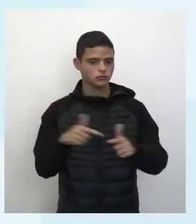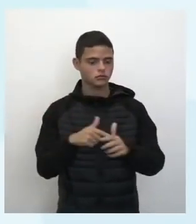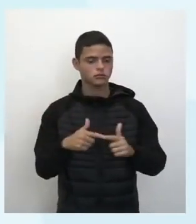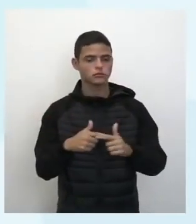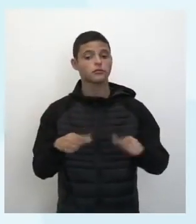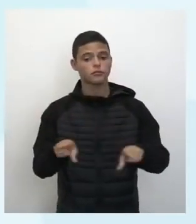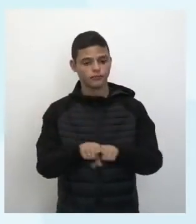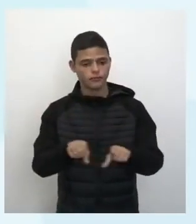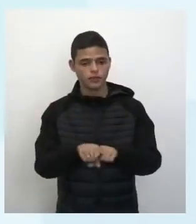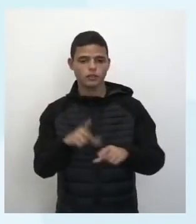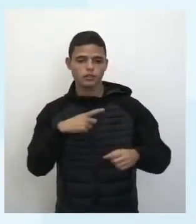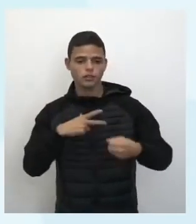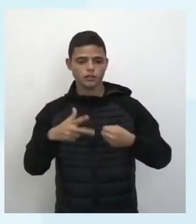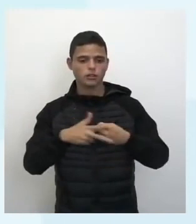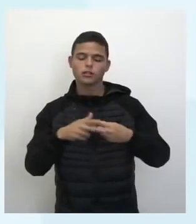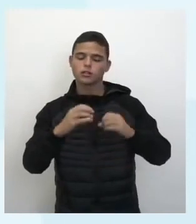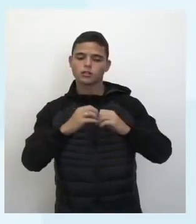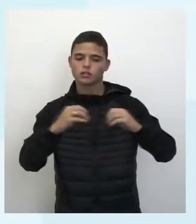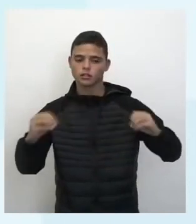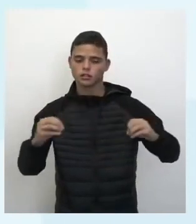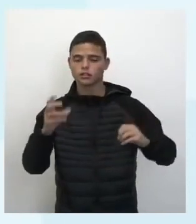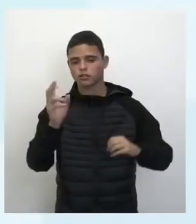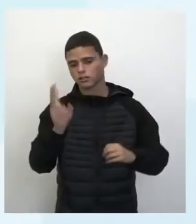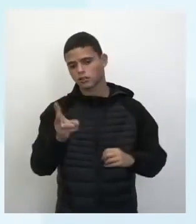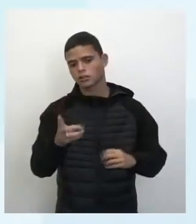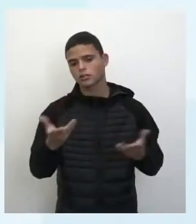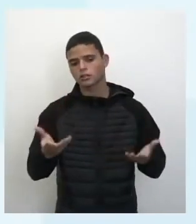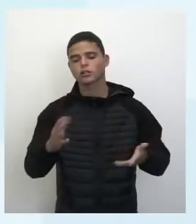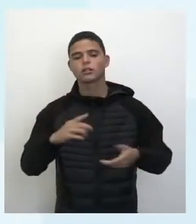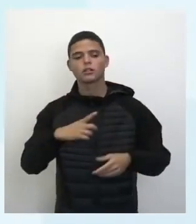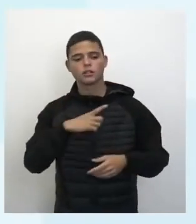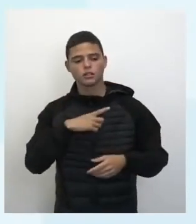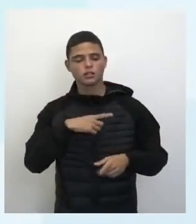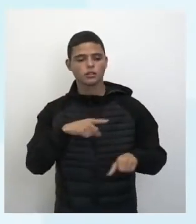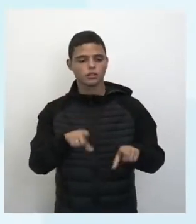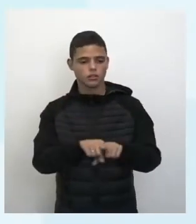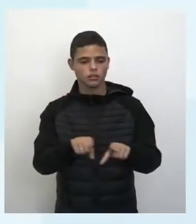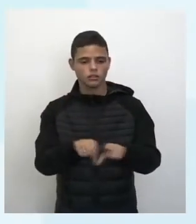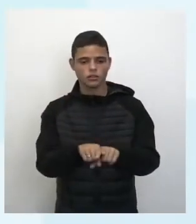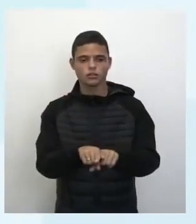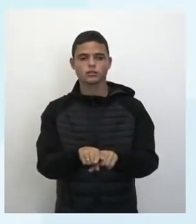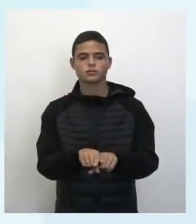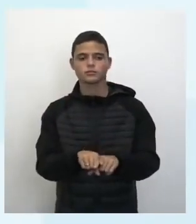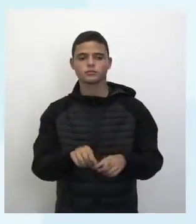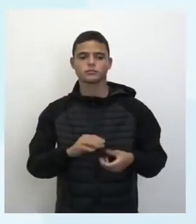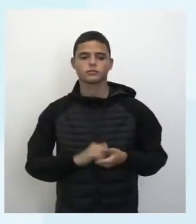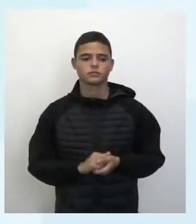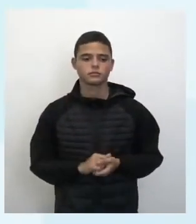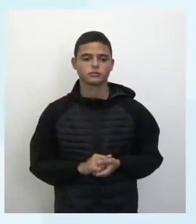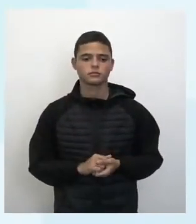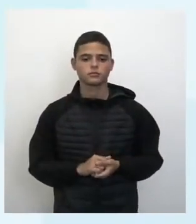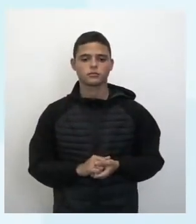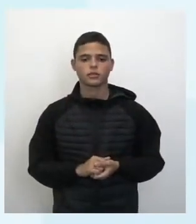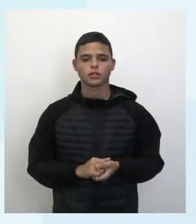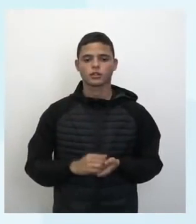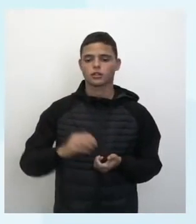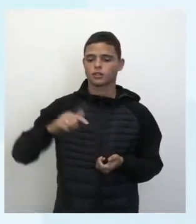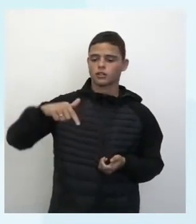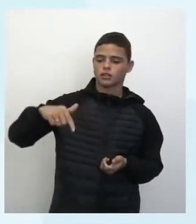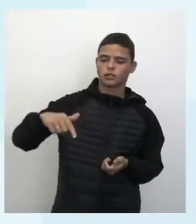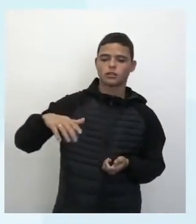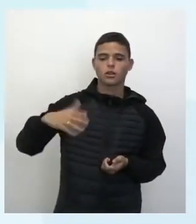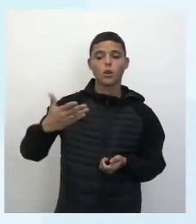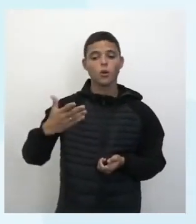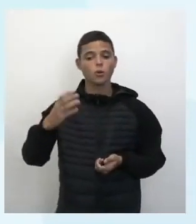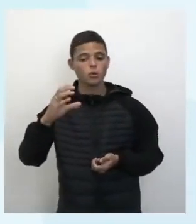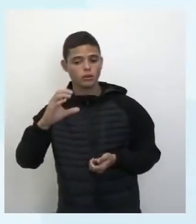está na frase porque é uma oração, e as conjunções integrantes que ou se. A gente usa o que